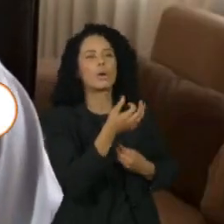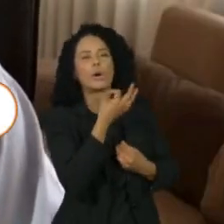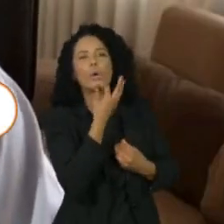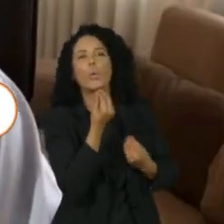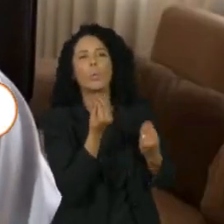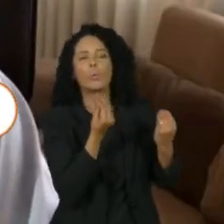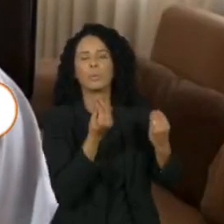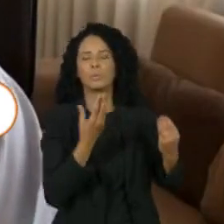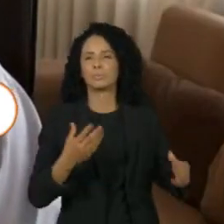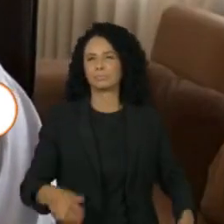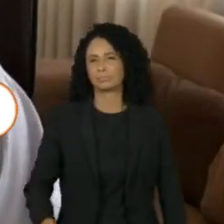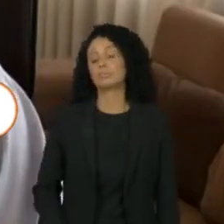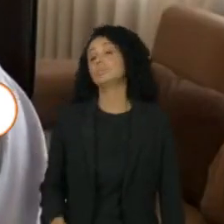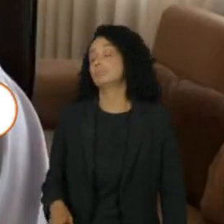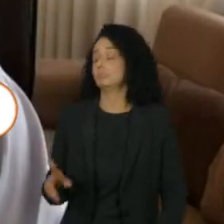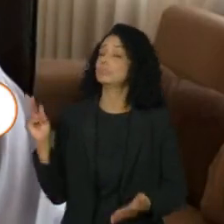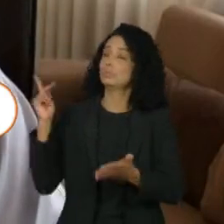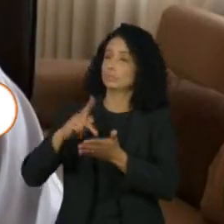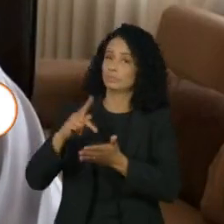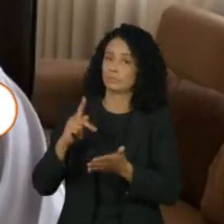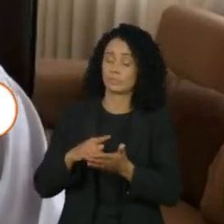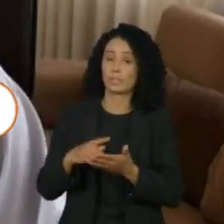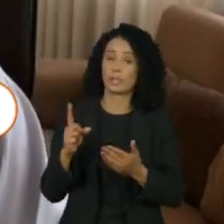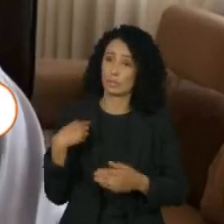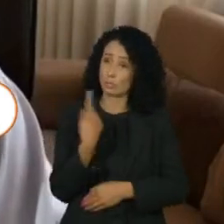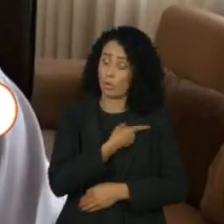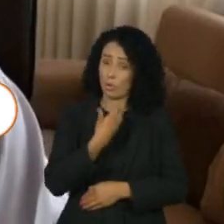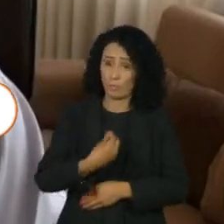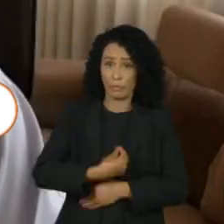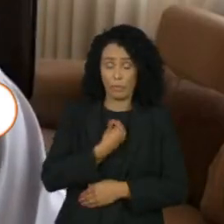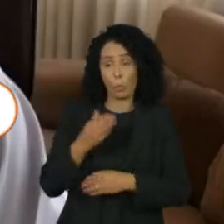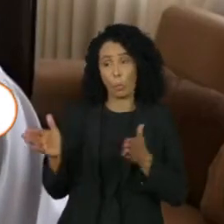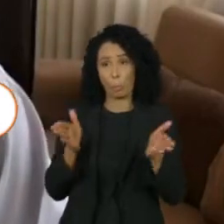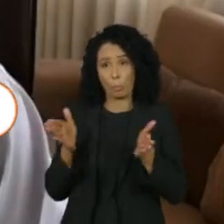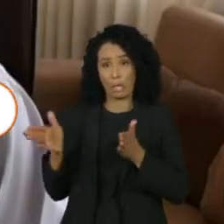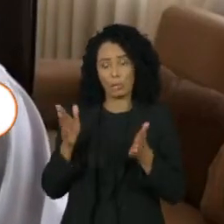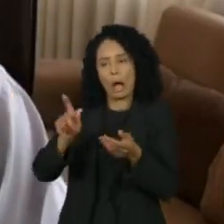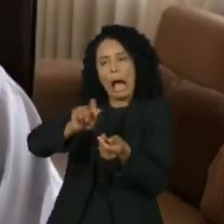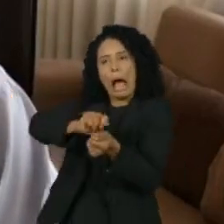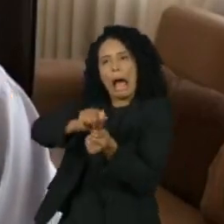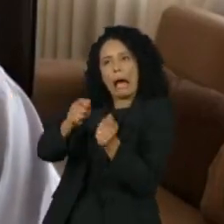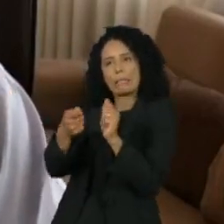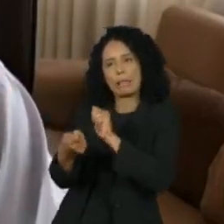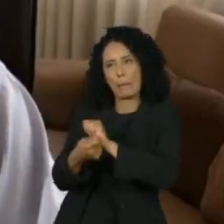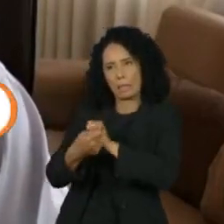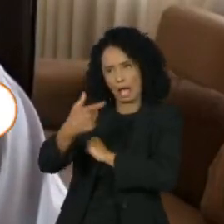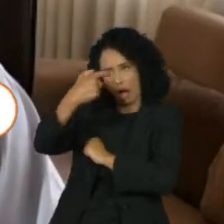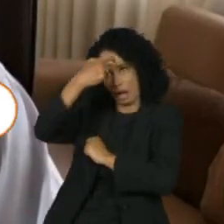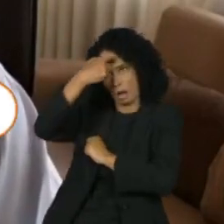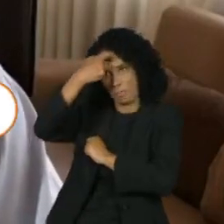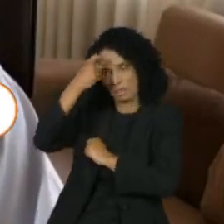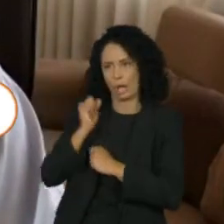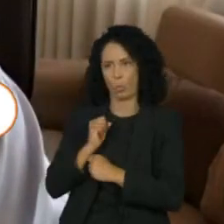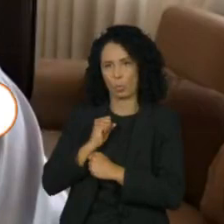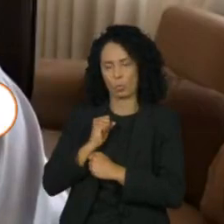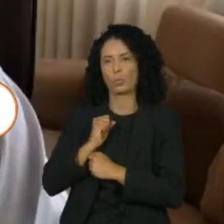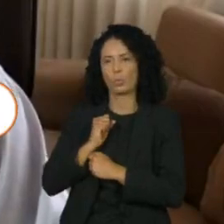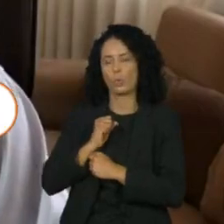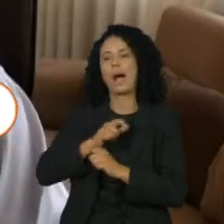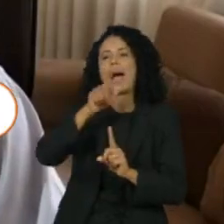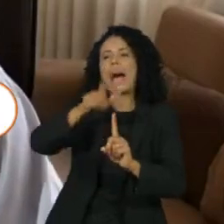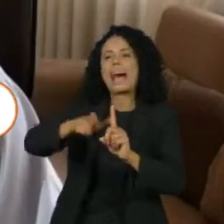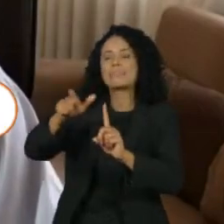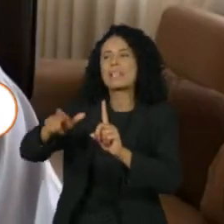vários meses já vivendo um período de adaptação mental, onde as pessoas começam a buscar qualquer tipo de desculpa